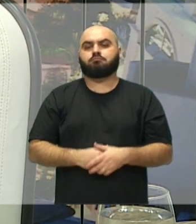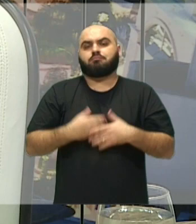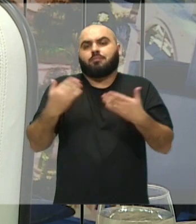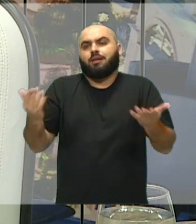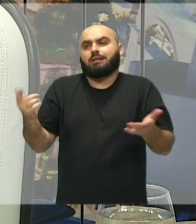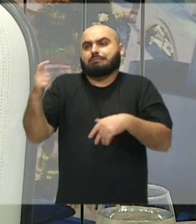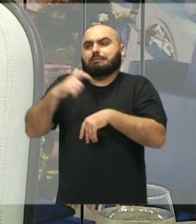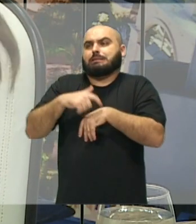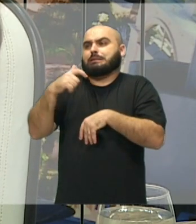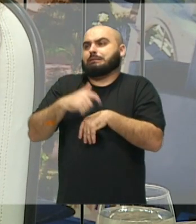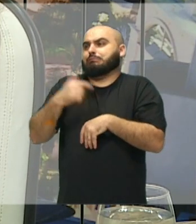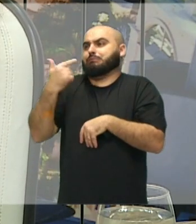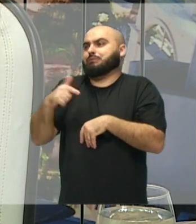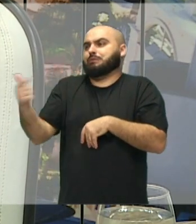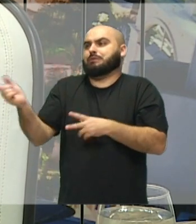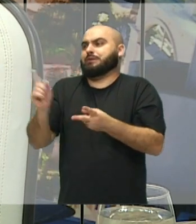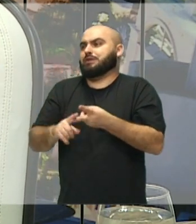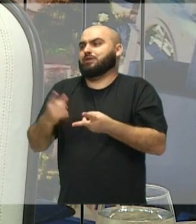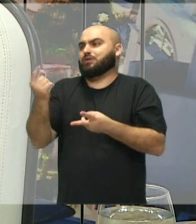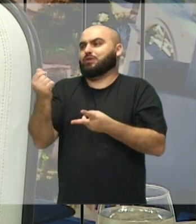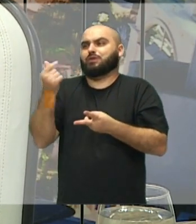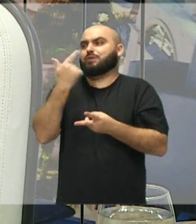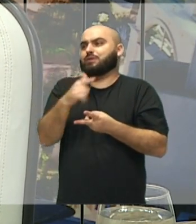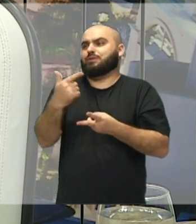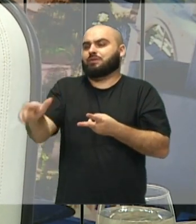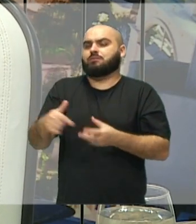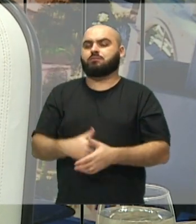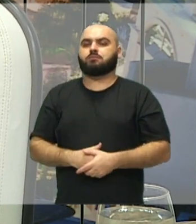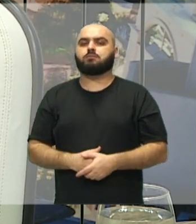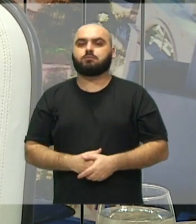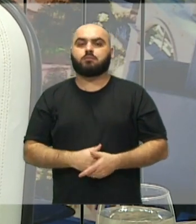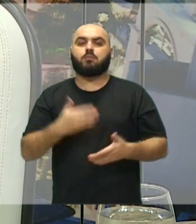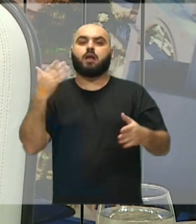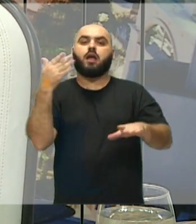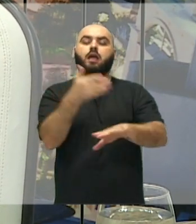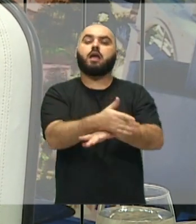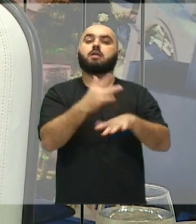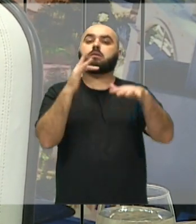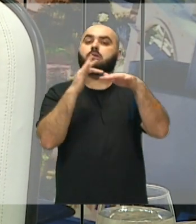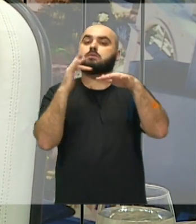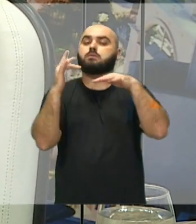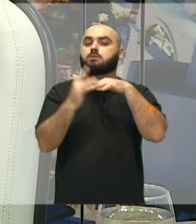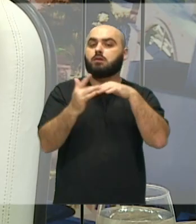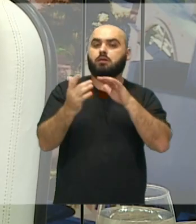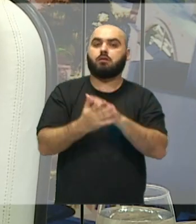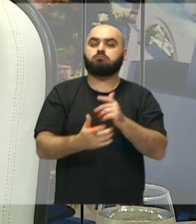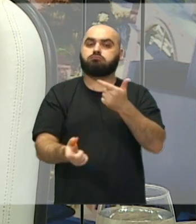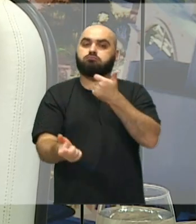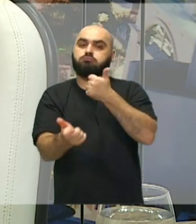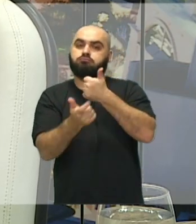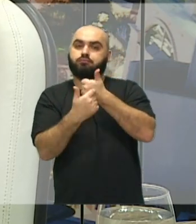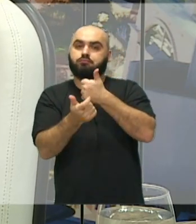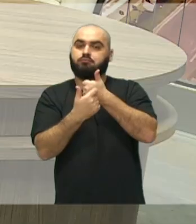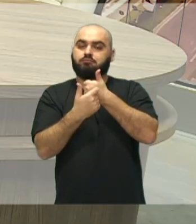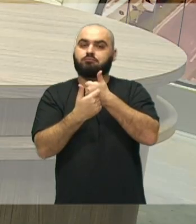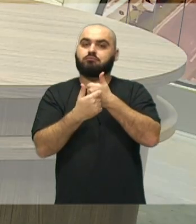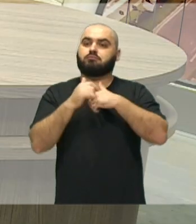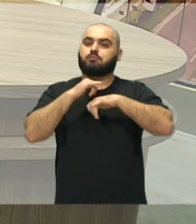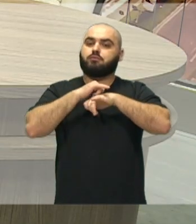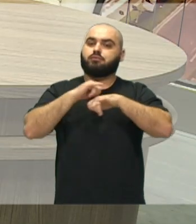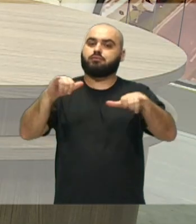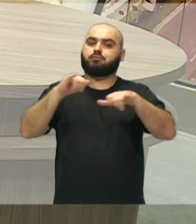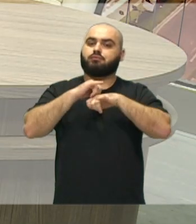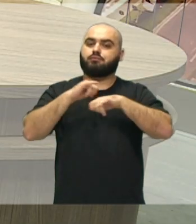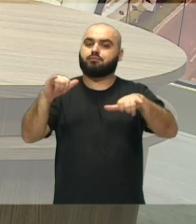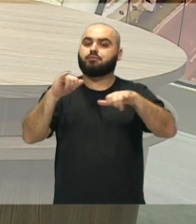tenho tempo também, não tenho dinheiro. Entra nas nossas redes sociais, curta, divulga,